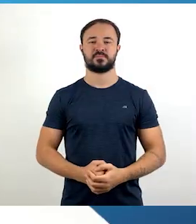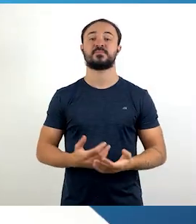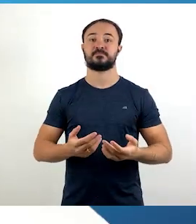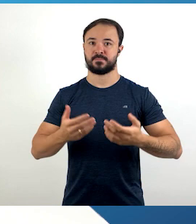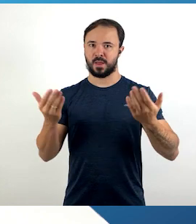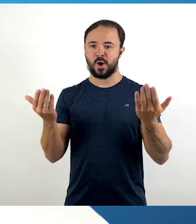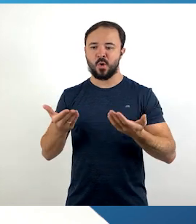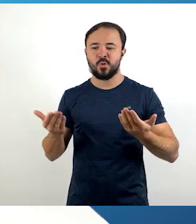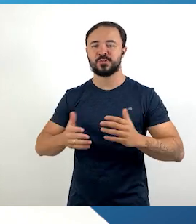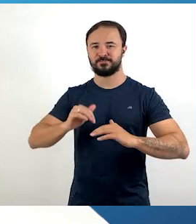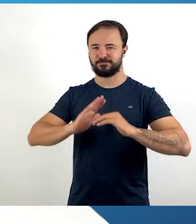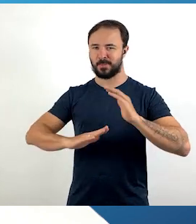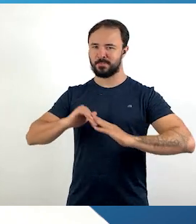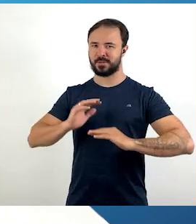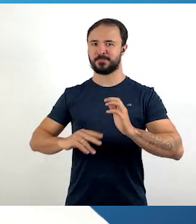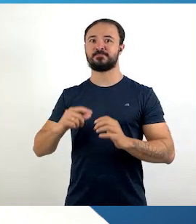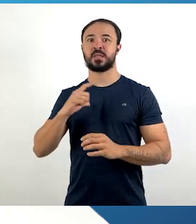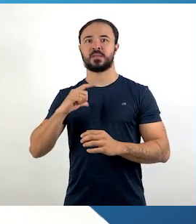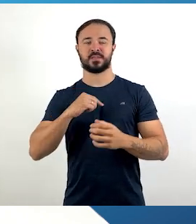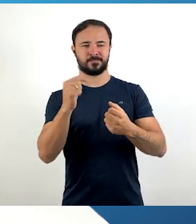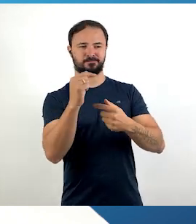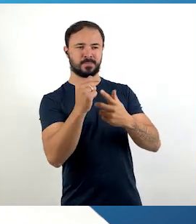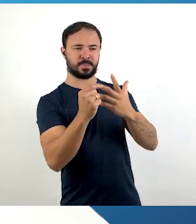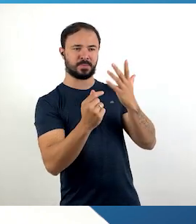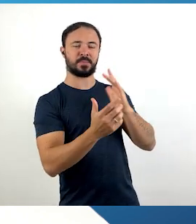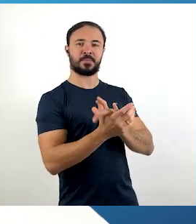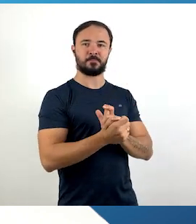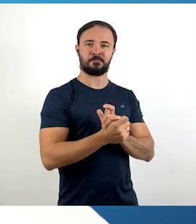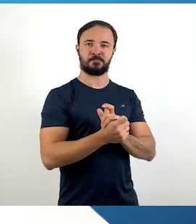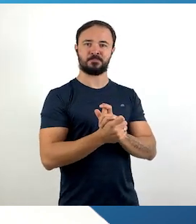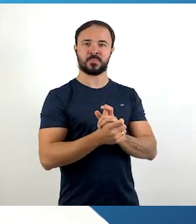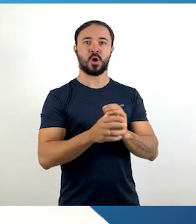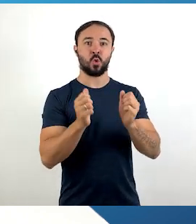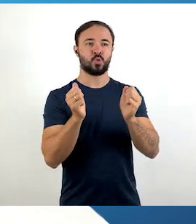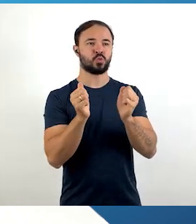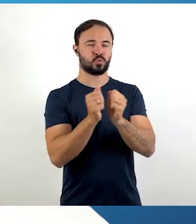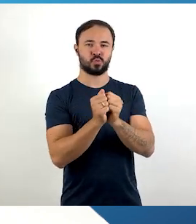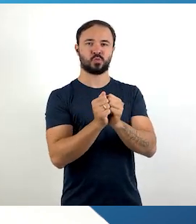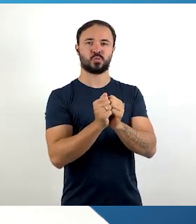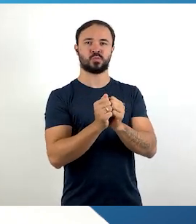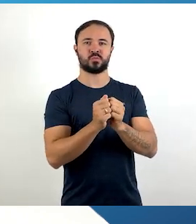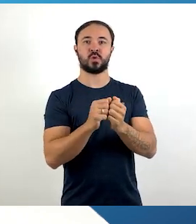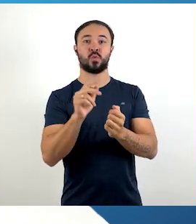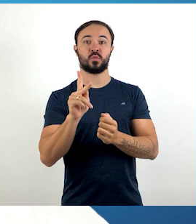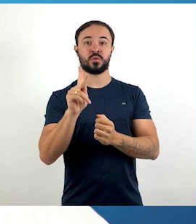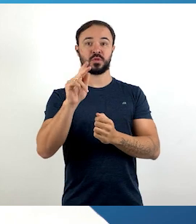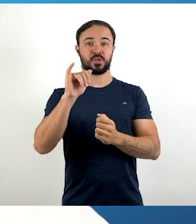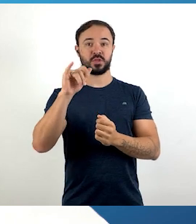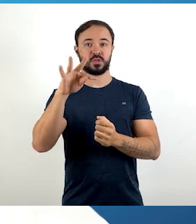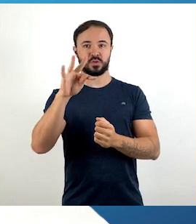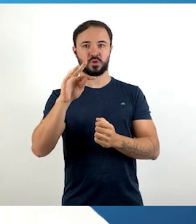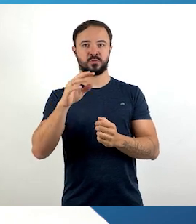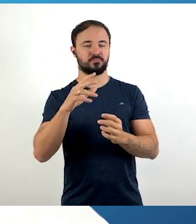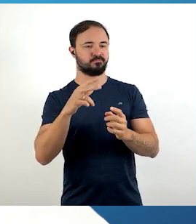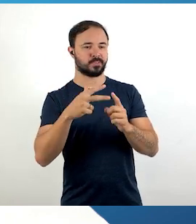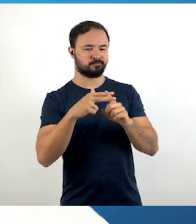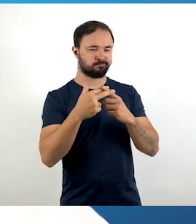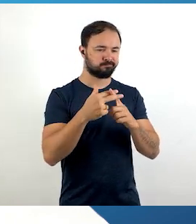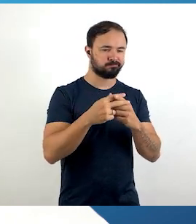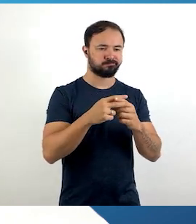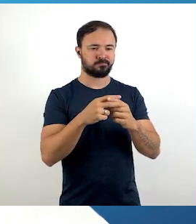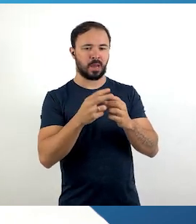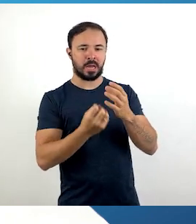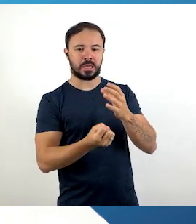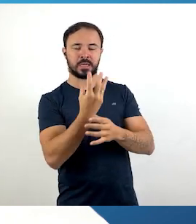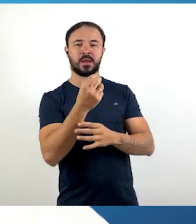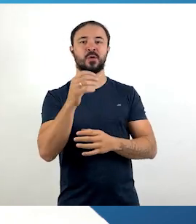Para a nossa prática de hoje, temos aqui o nosso kit de robótica, acompanhado do nosso kit maker, que representa um telégrafo. Mas